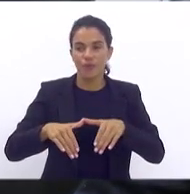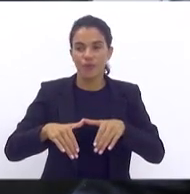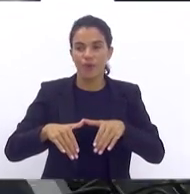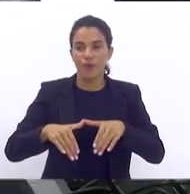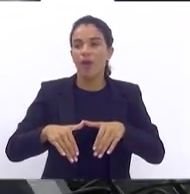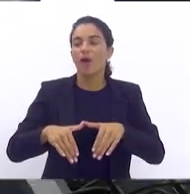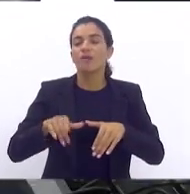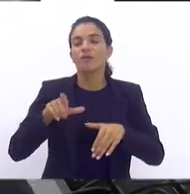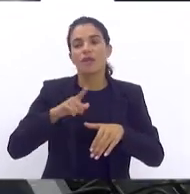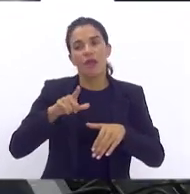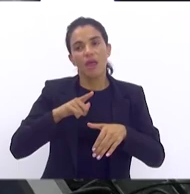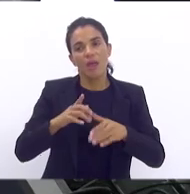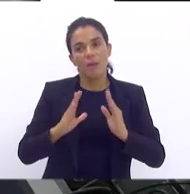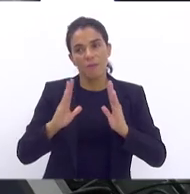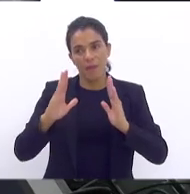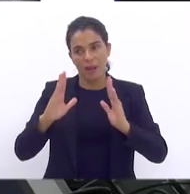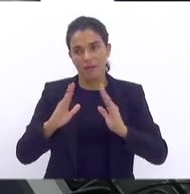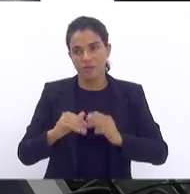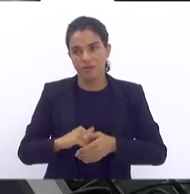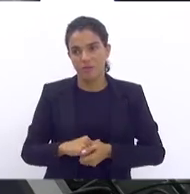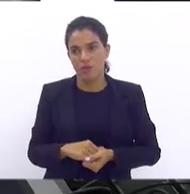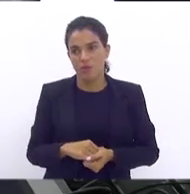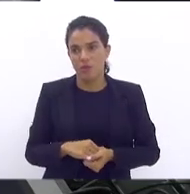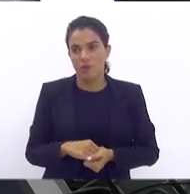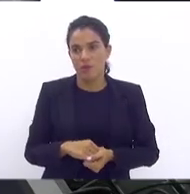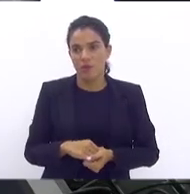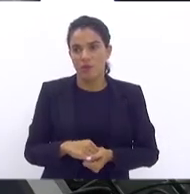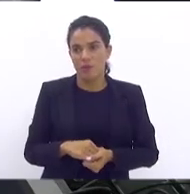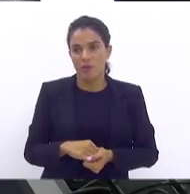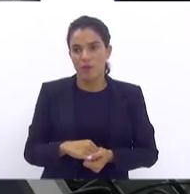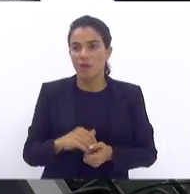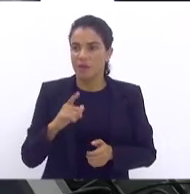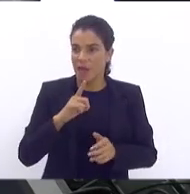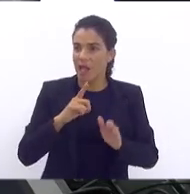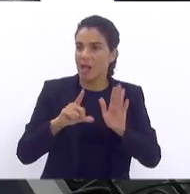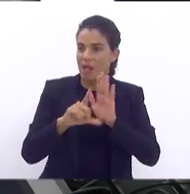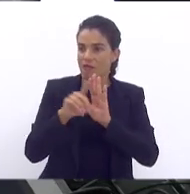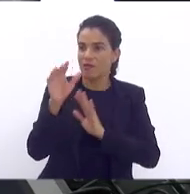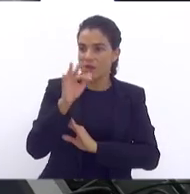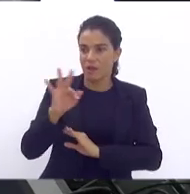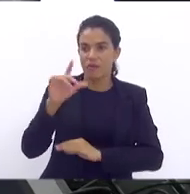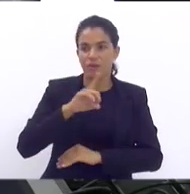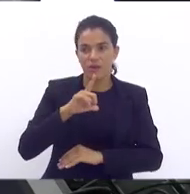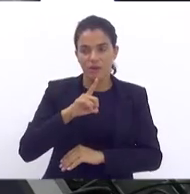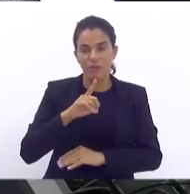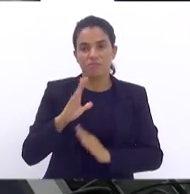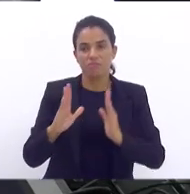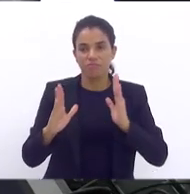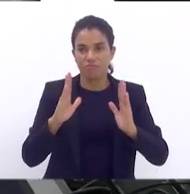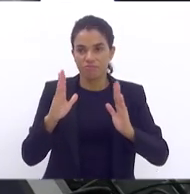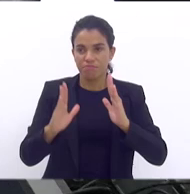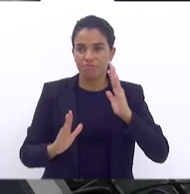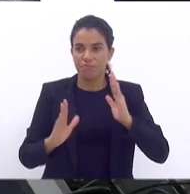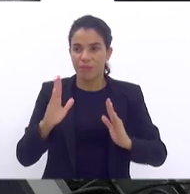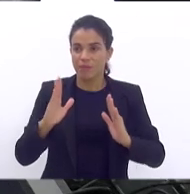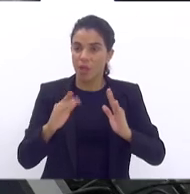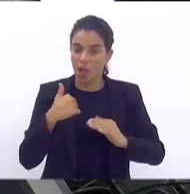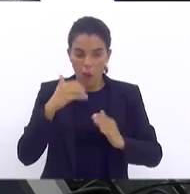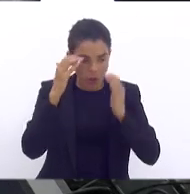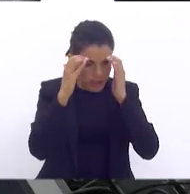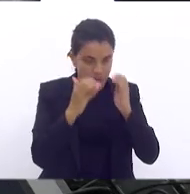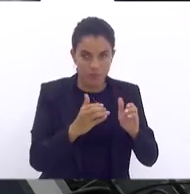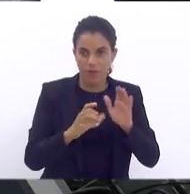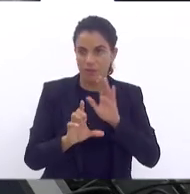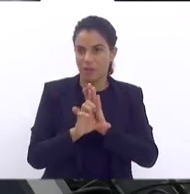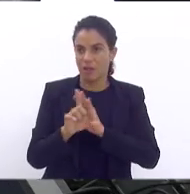Para que tem prazo. Você sabia que tem prazo? Tem prazo aqui na legislação federal, tem prazo. Eu me atento muito que está na lei, porque